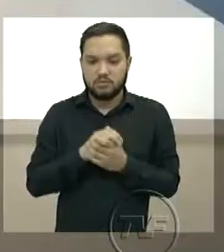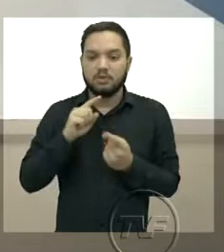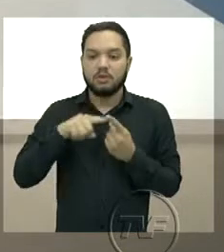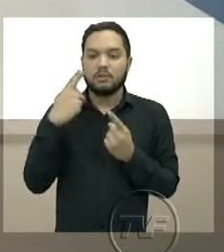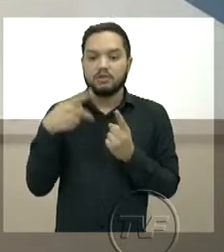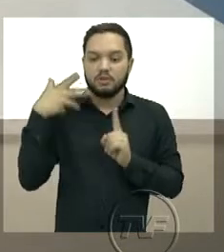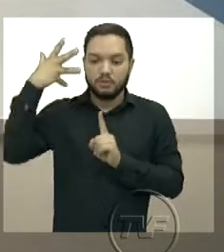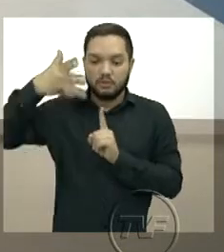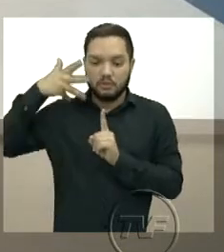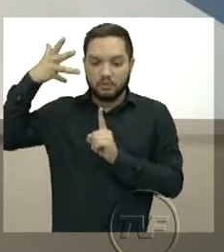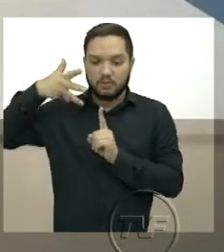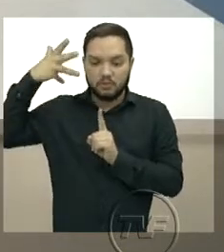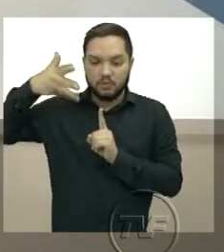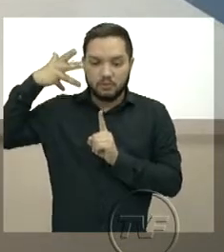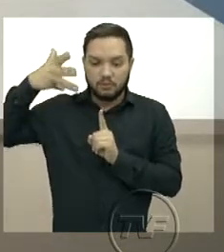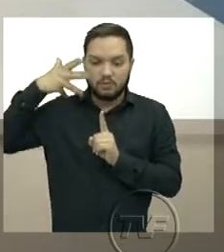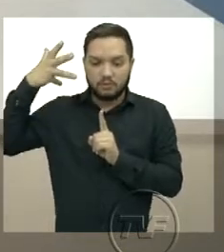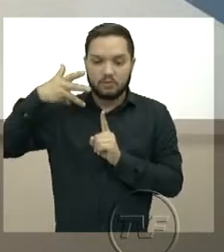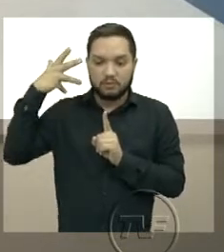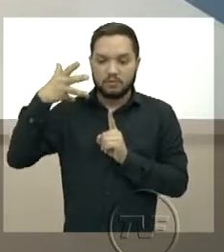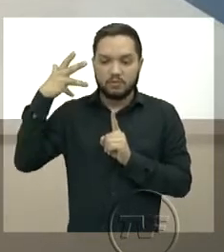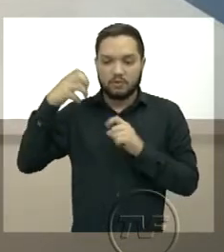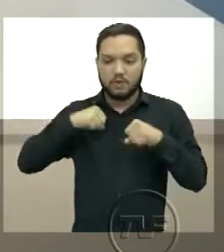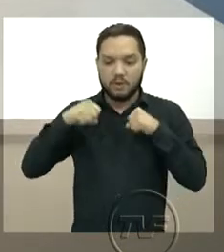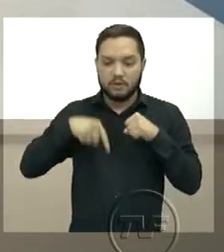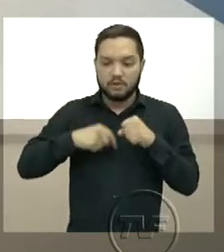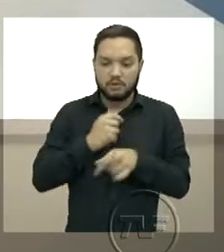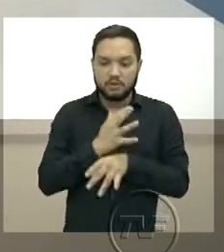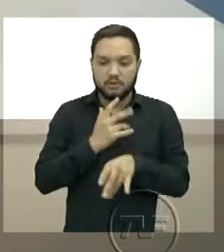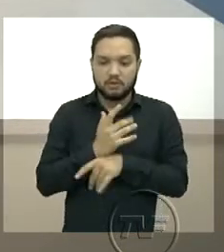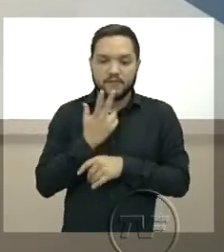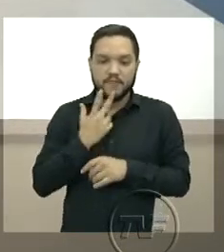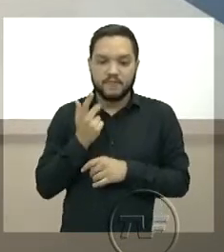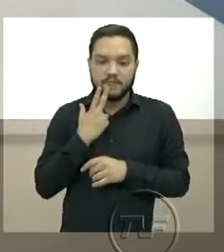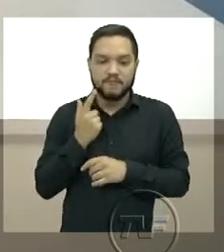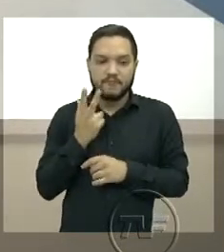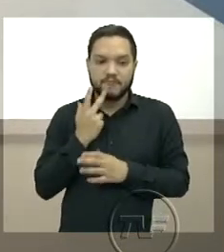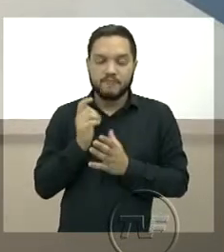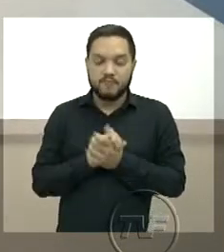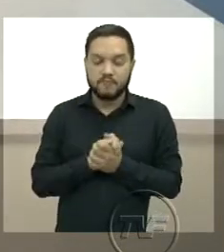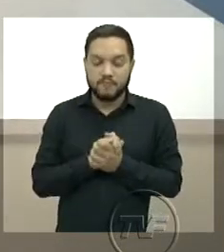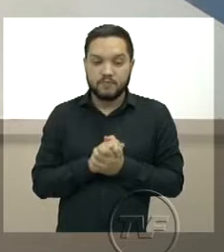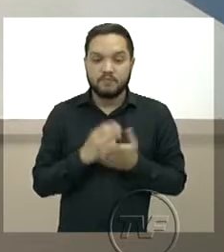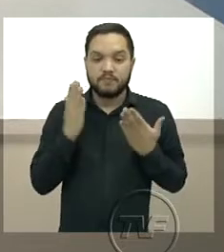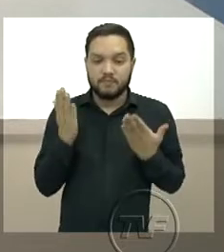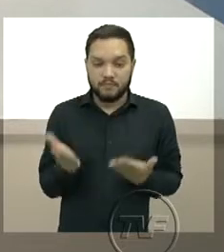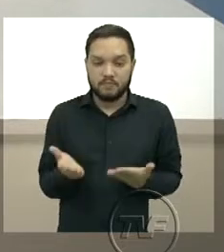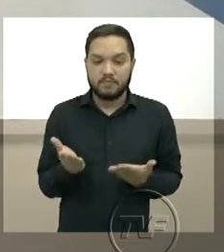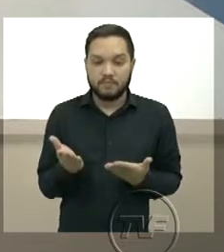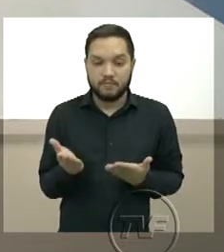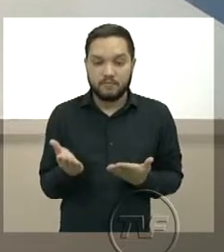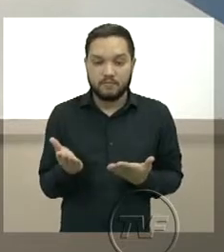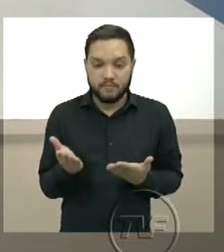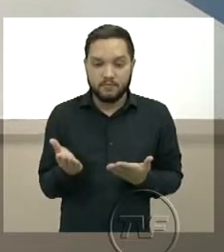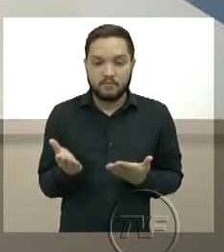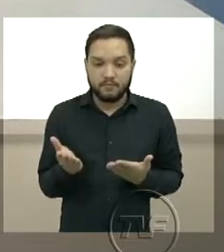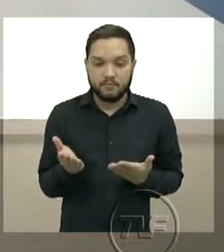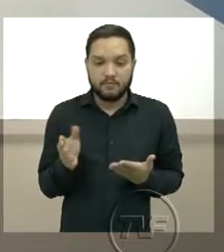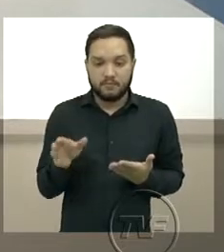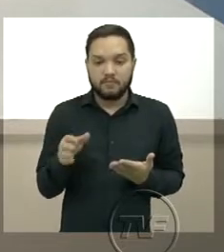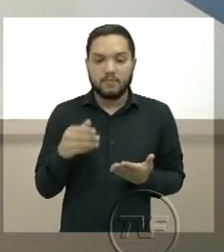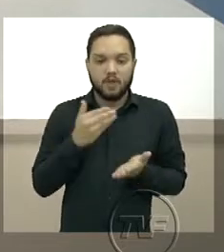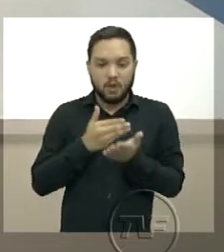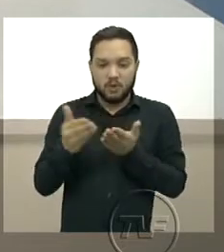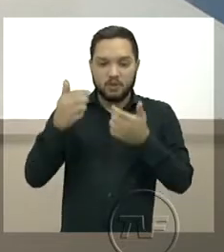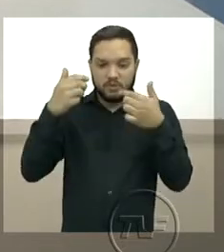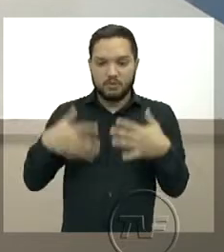importantes que balizaram o debate sobre a cidade de Fortaleza. O senhor... A gente logo no início